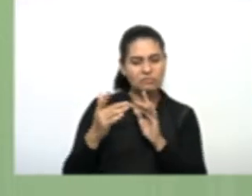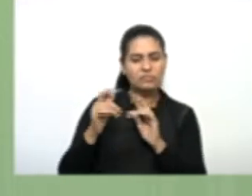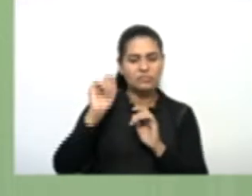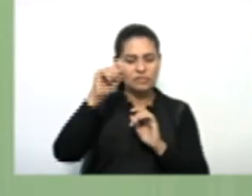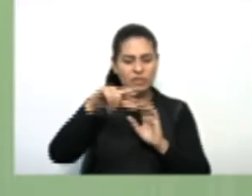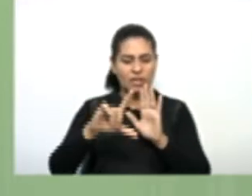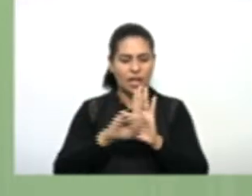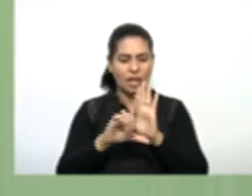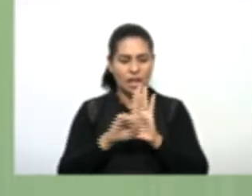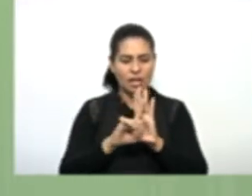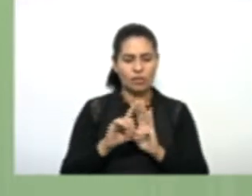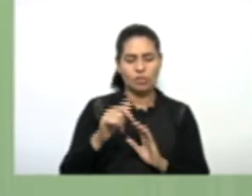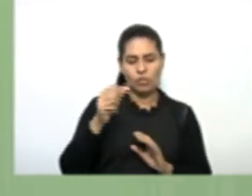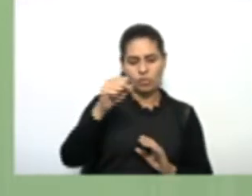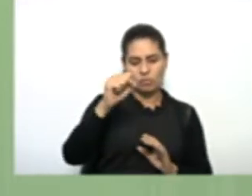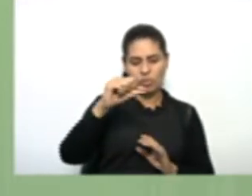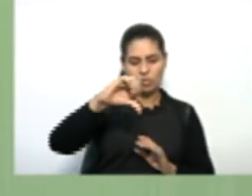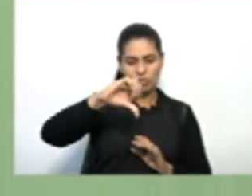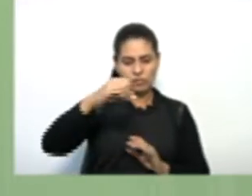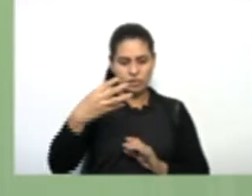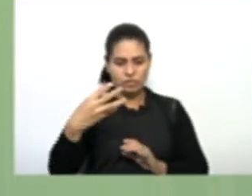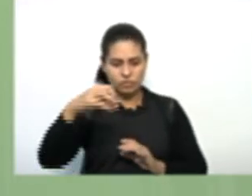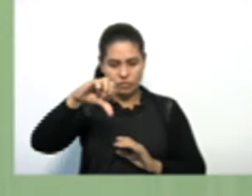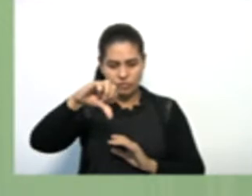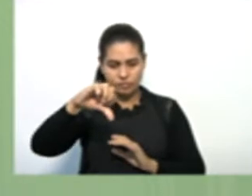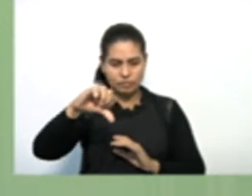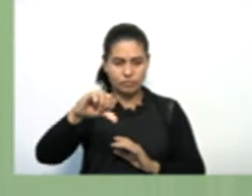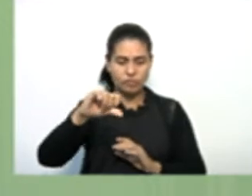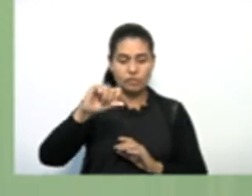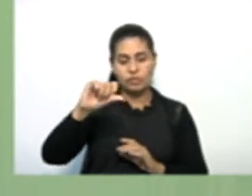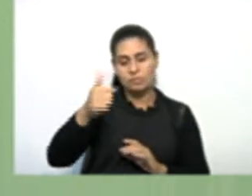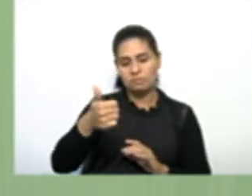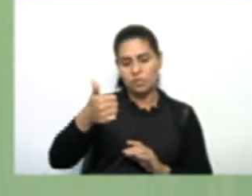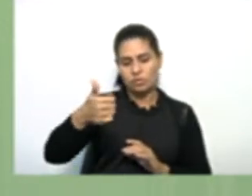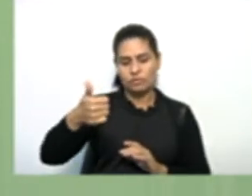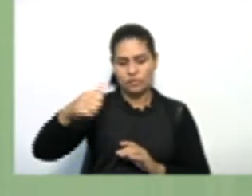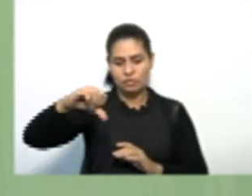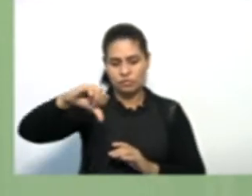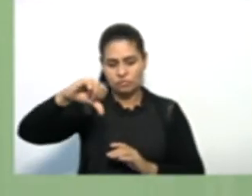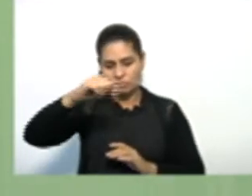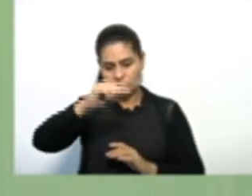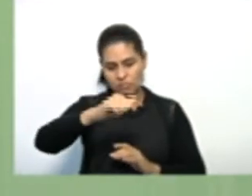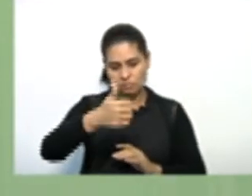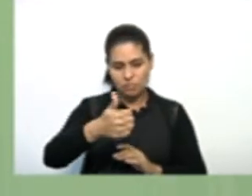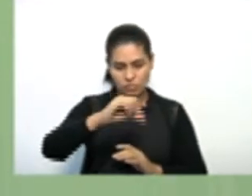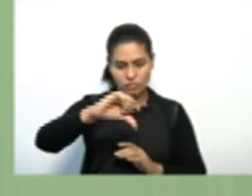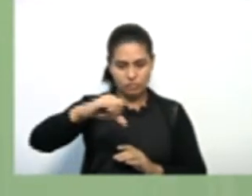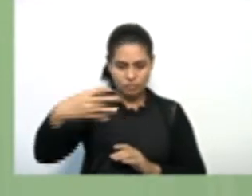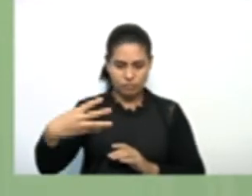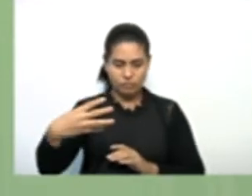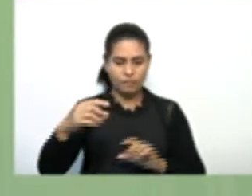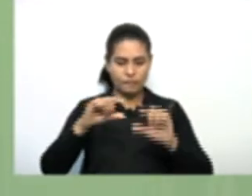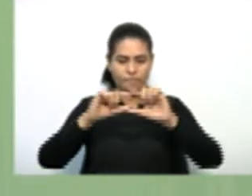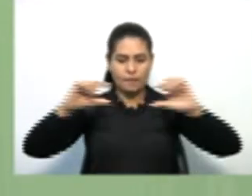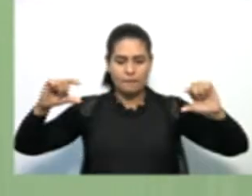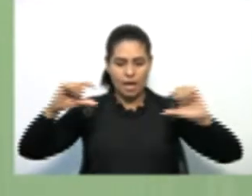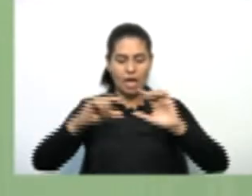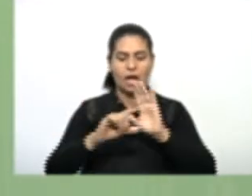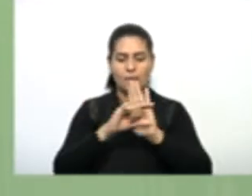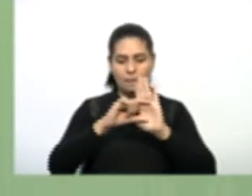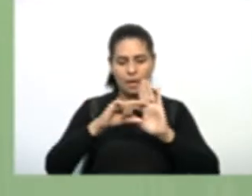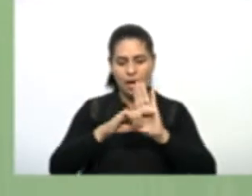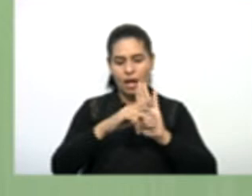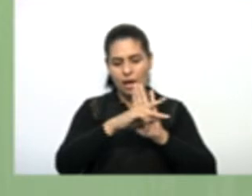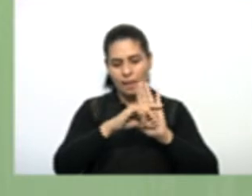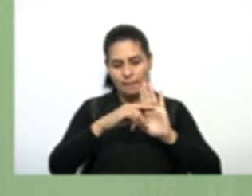diretamente com a edição da Lei número 8.949, de 94, que introduziu o parágrafo único ao artigo 442